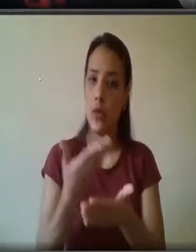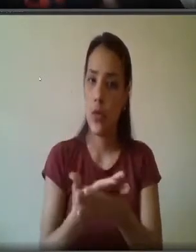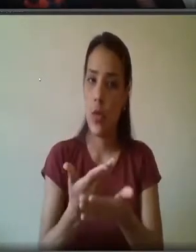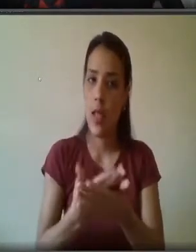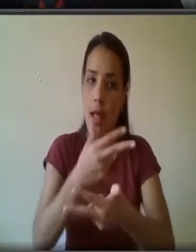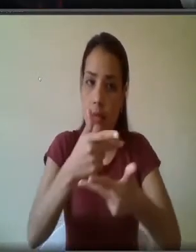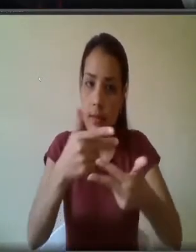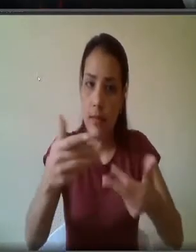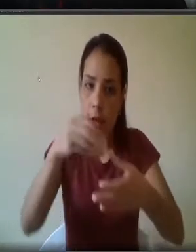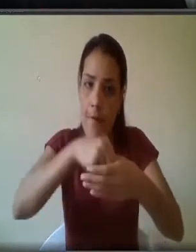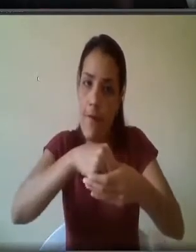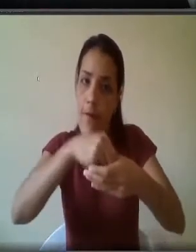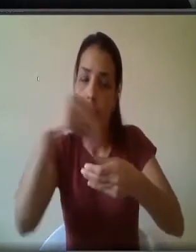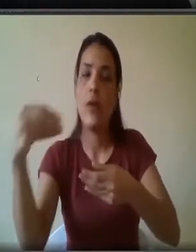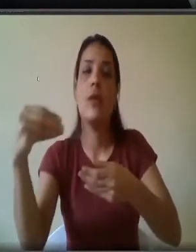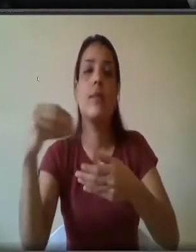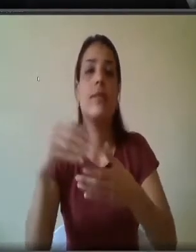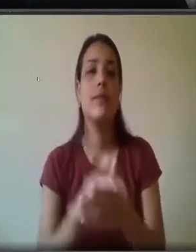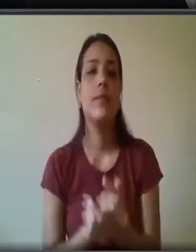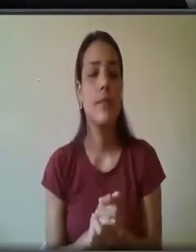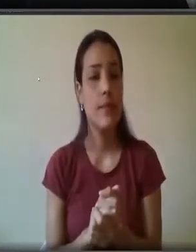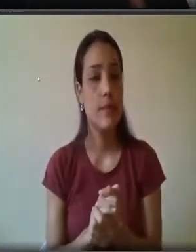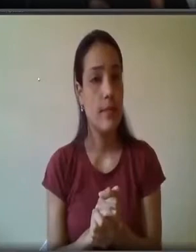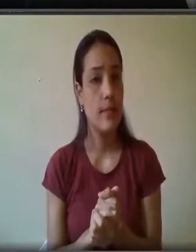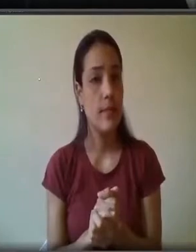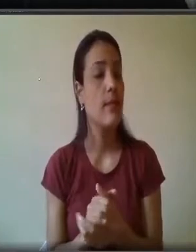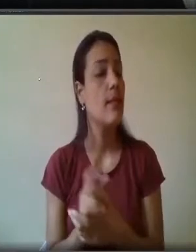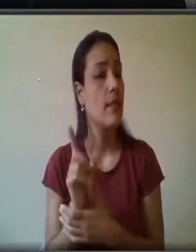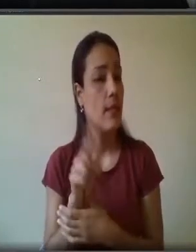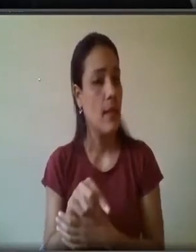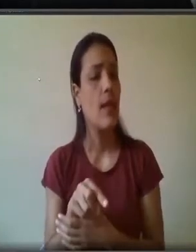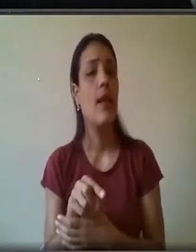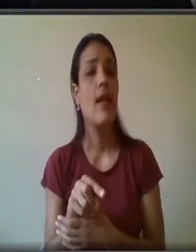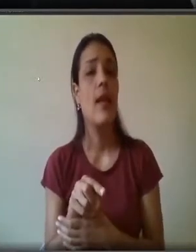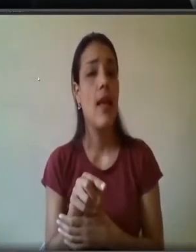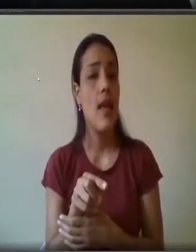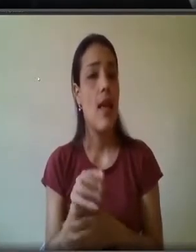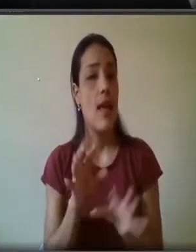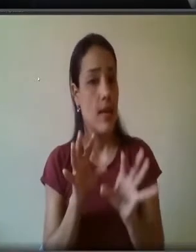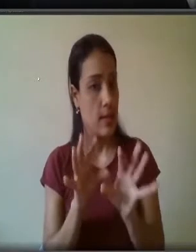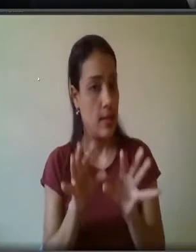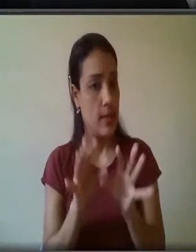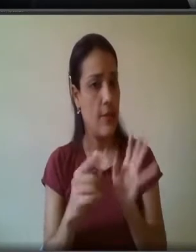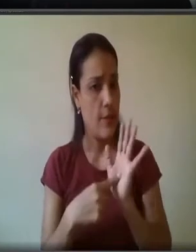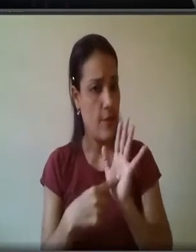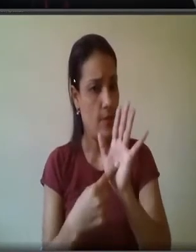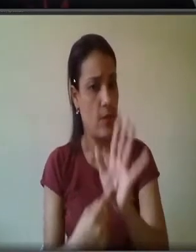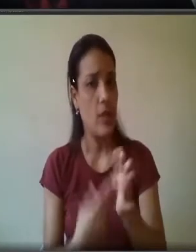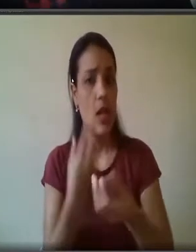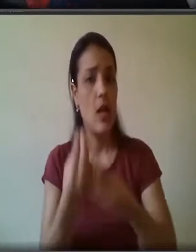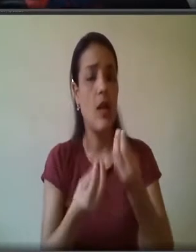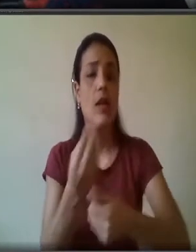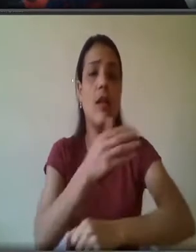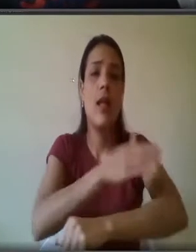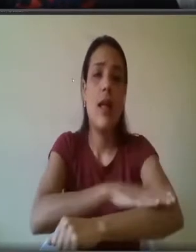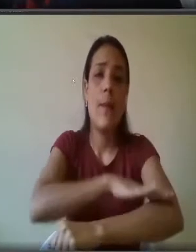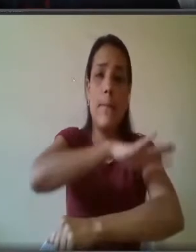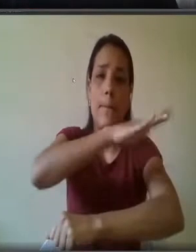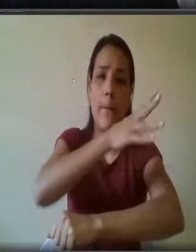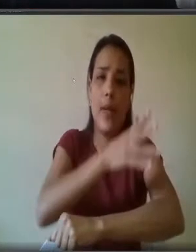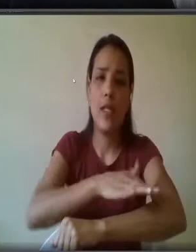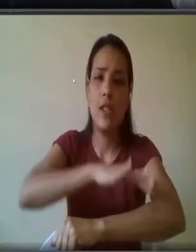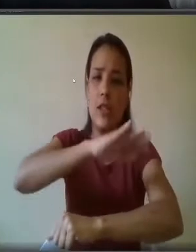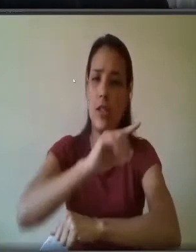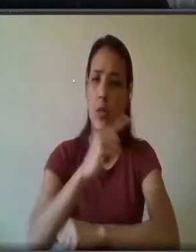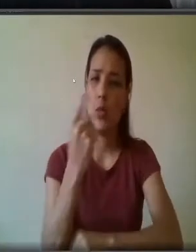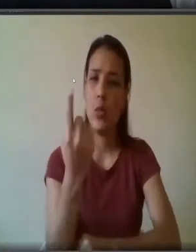que vai formar o que a gente chama de planalto, de planície, de cordilheira, de depressão. Mas antes da gente